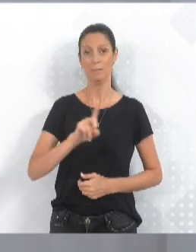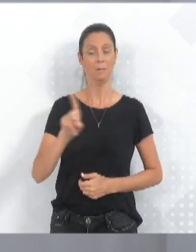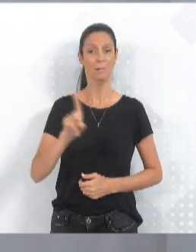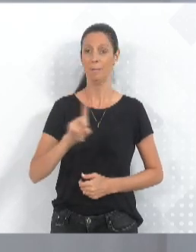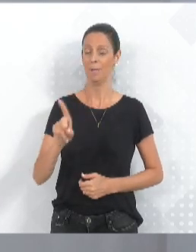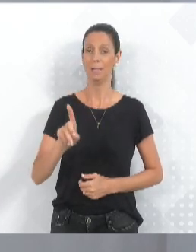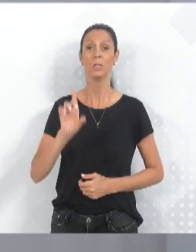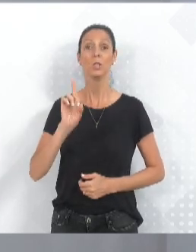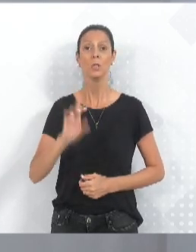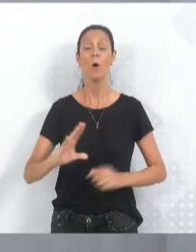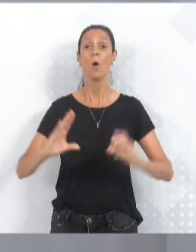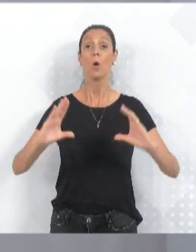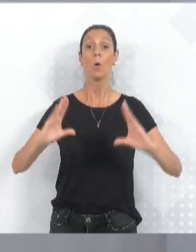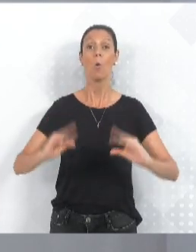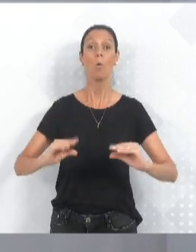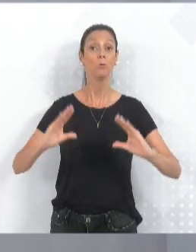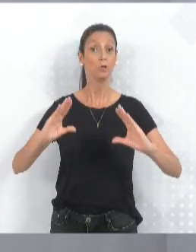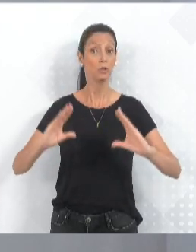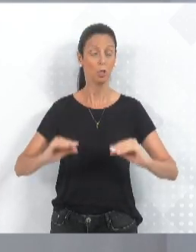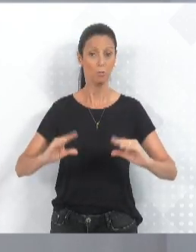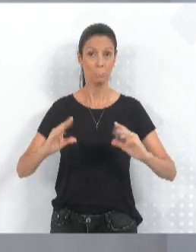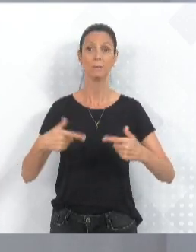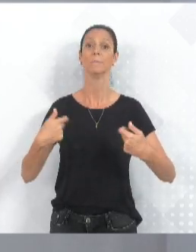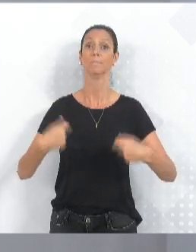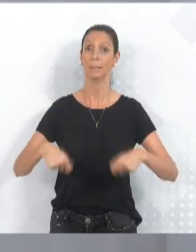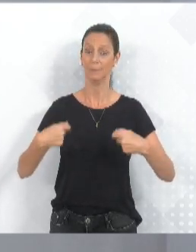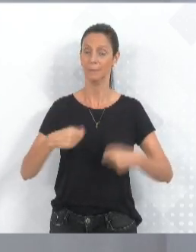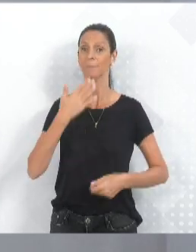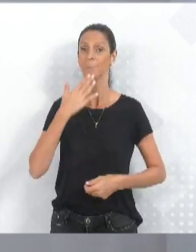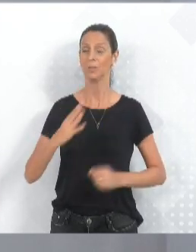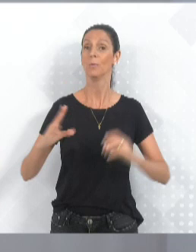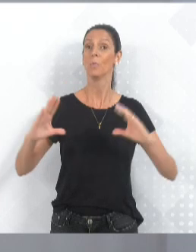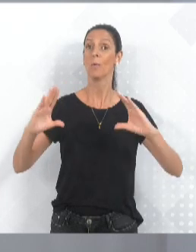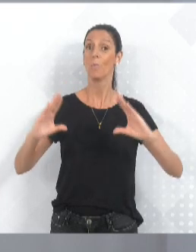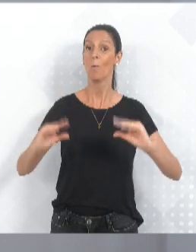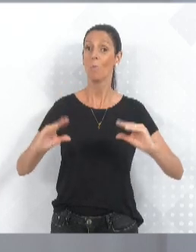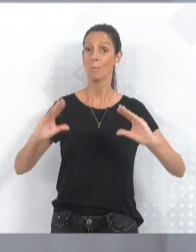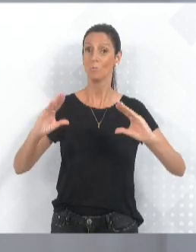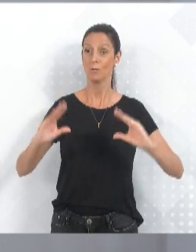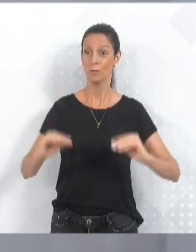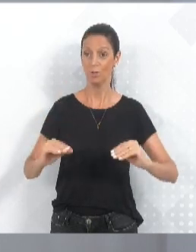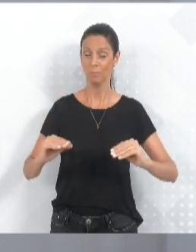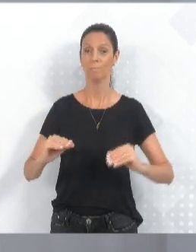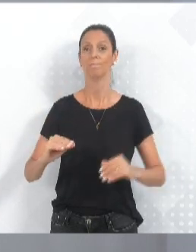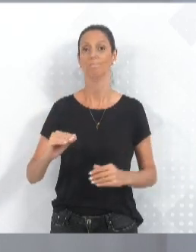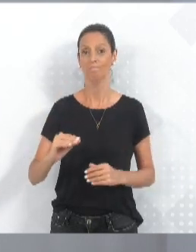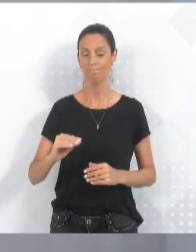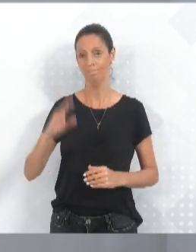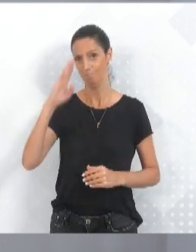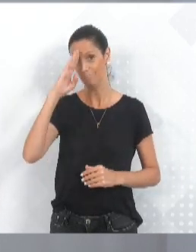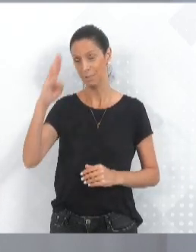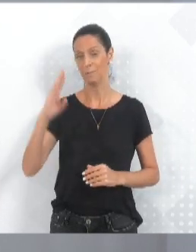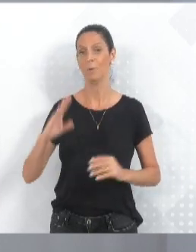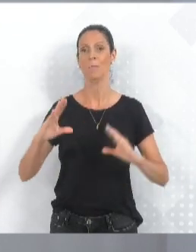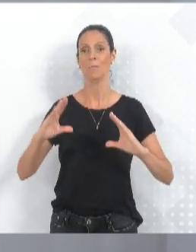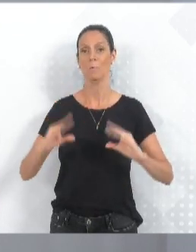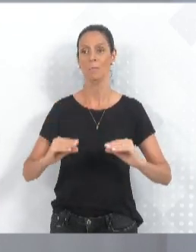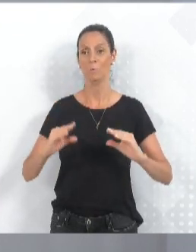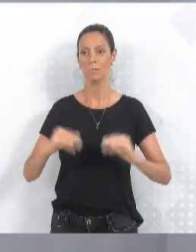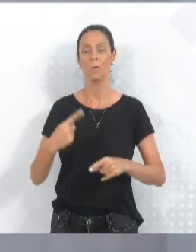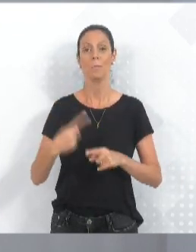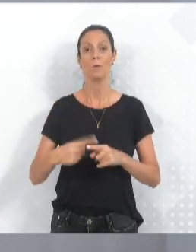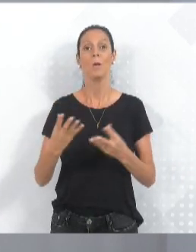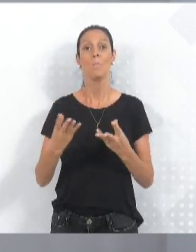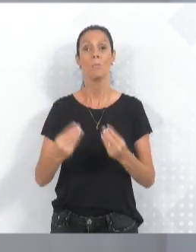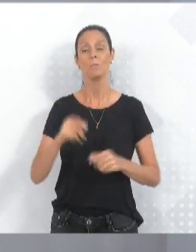a não ser colchões né eles estão solicitando de fato que se Dê preferência a esses itens porque muita